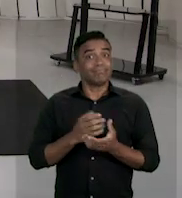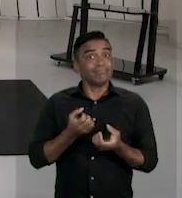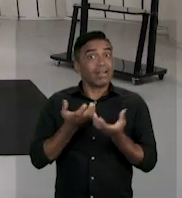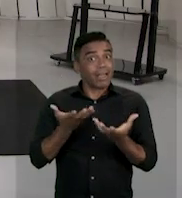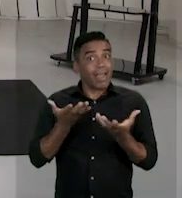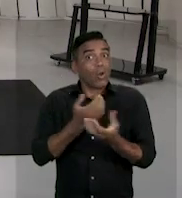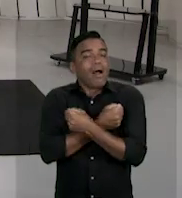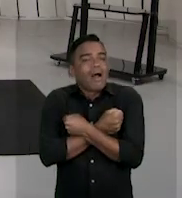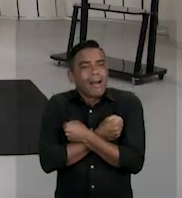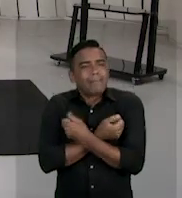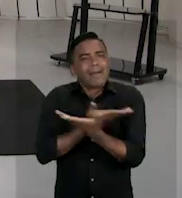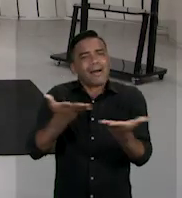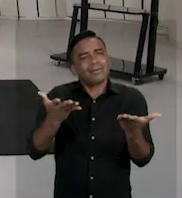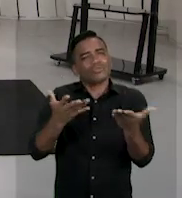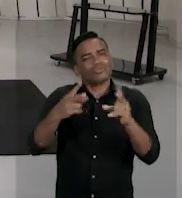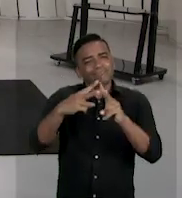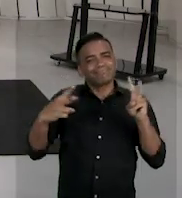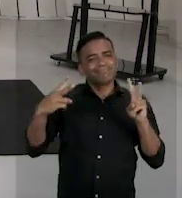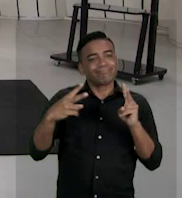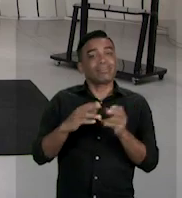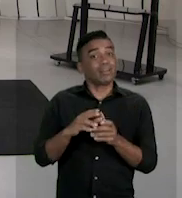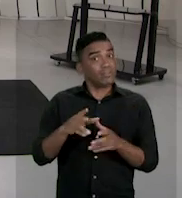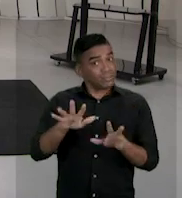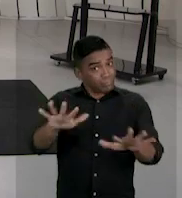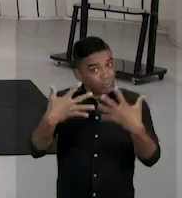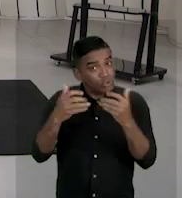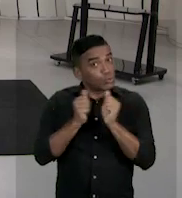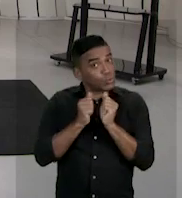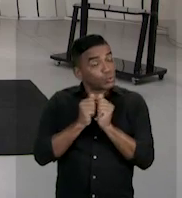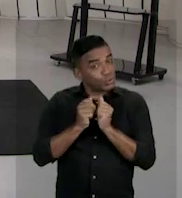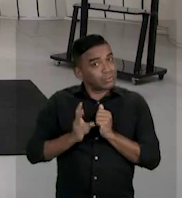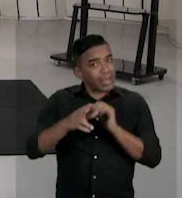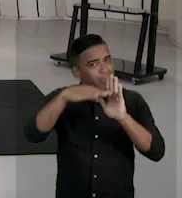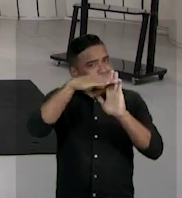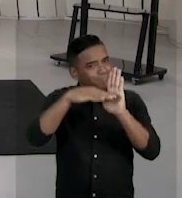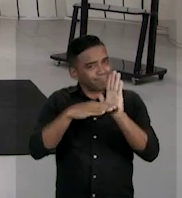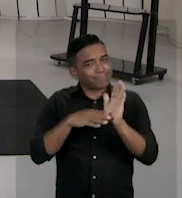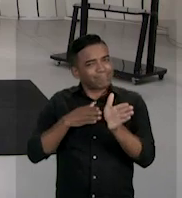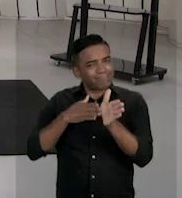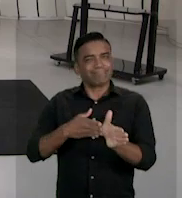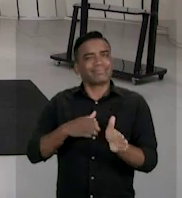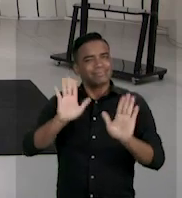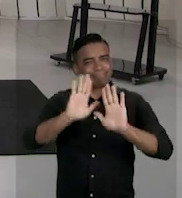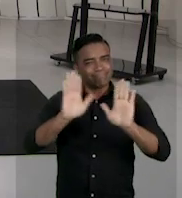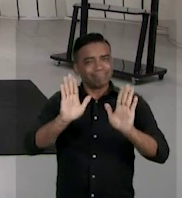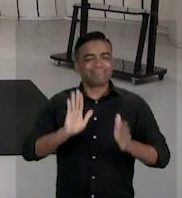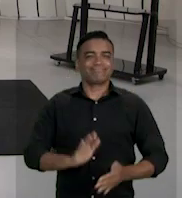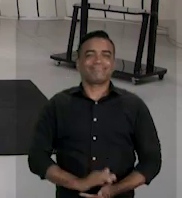grande abraço virtual e não saia daí, continue na nossa programação. Até mais!